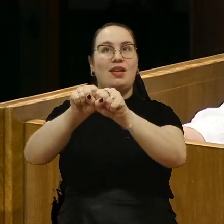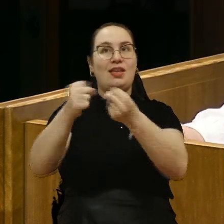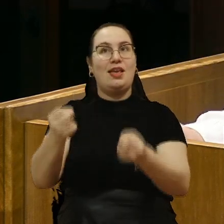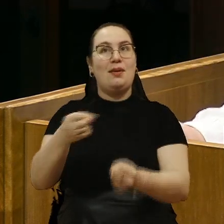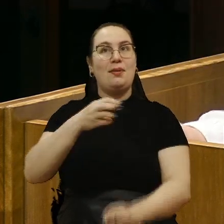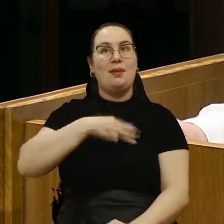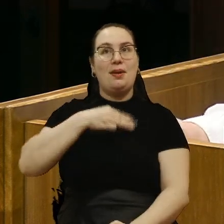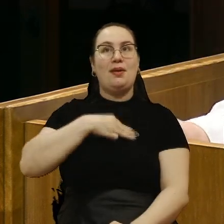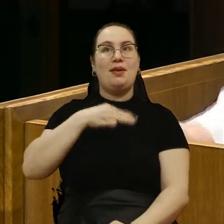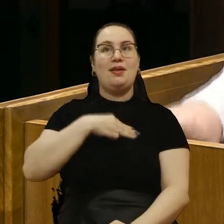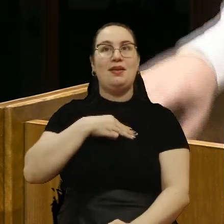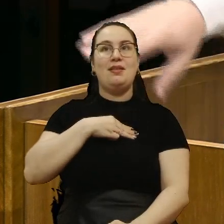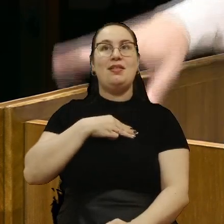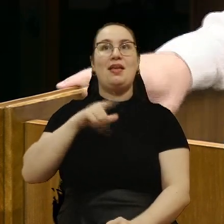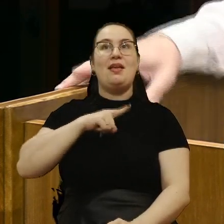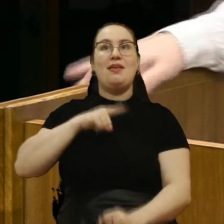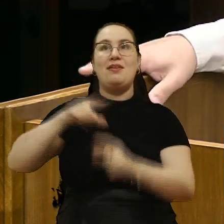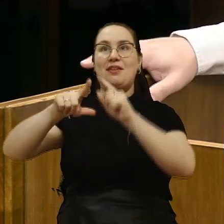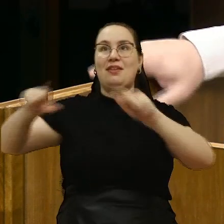que é quem mais emprega aqui.